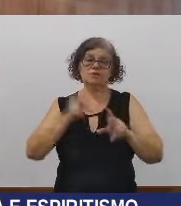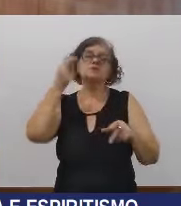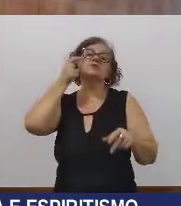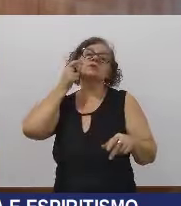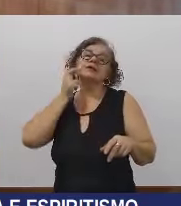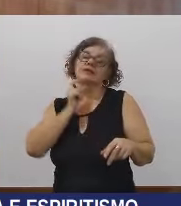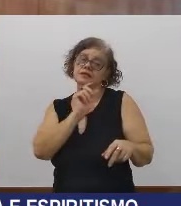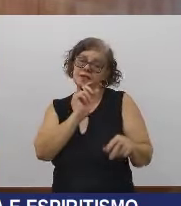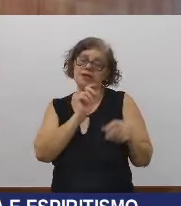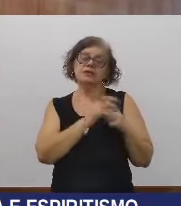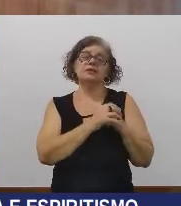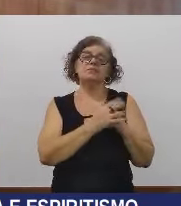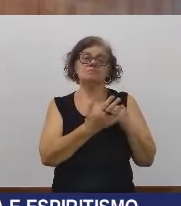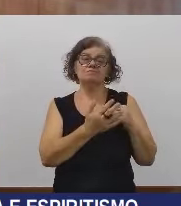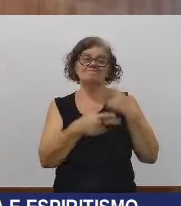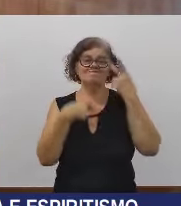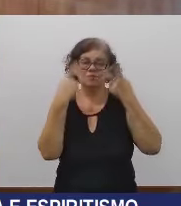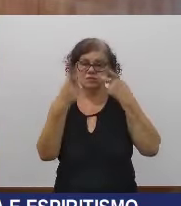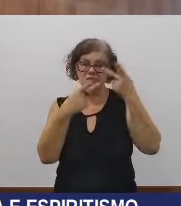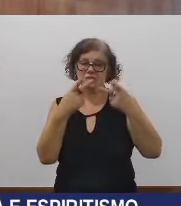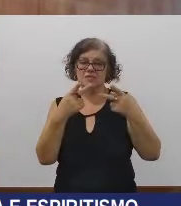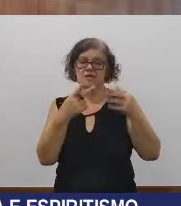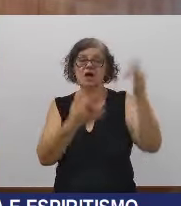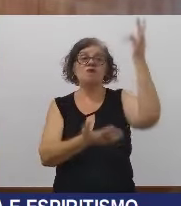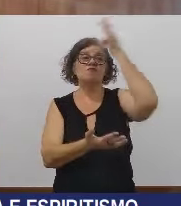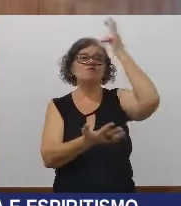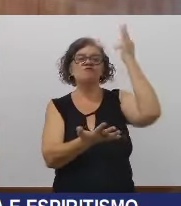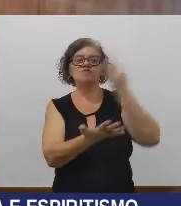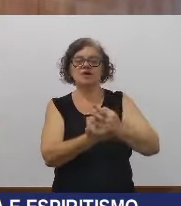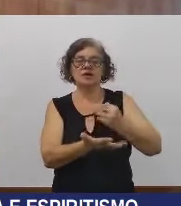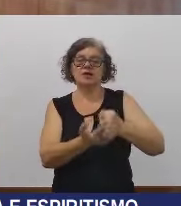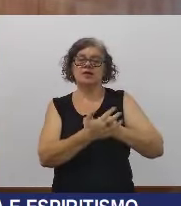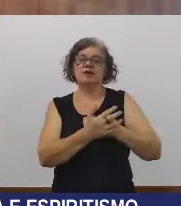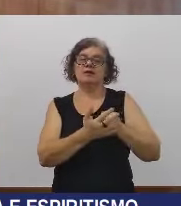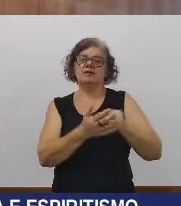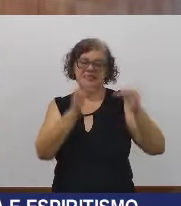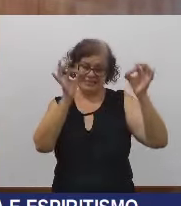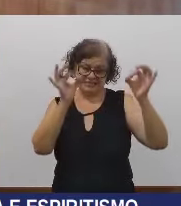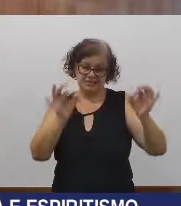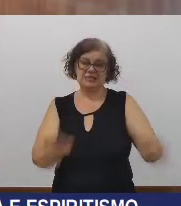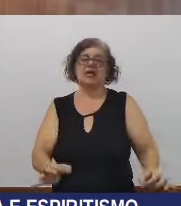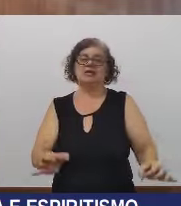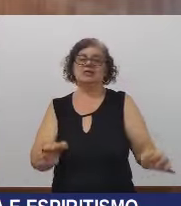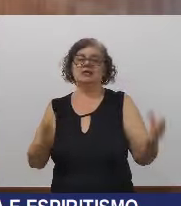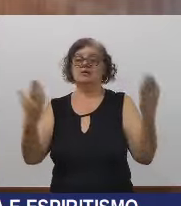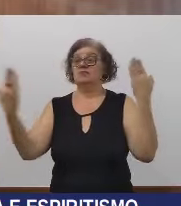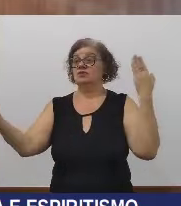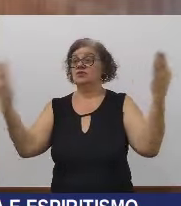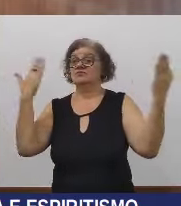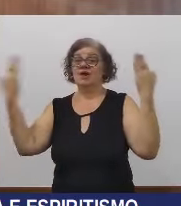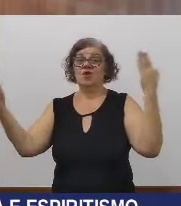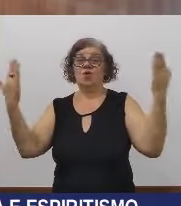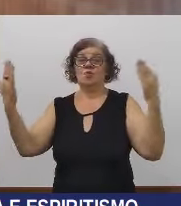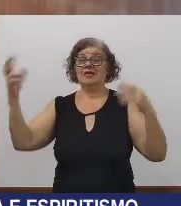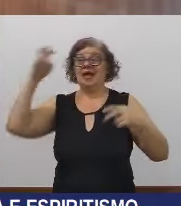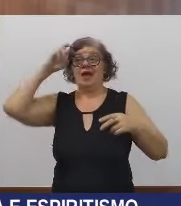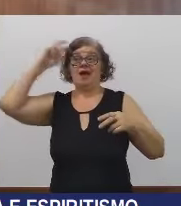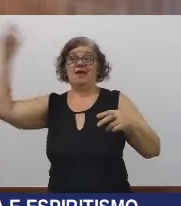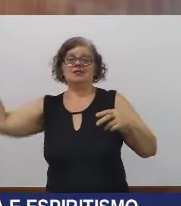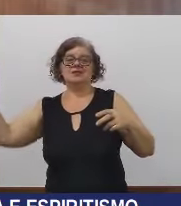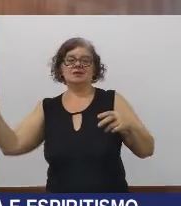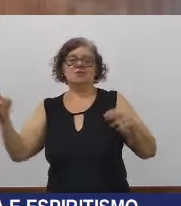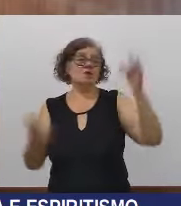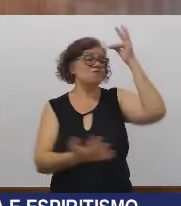Por isso Kardec sempre dizia: a fé sólida é aquela que pode encarar a razão face a